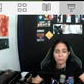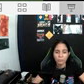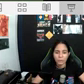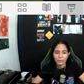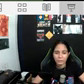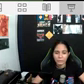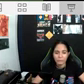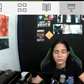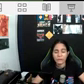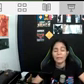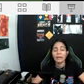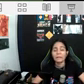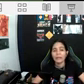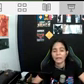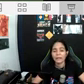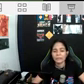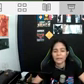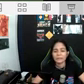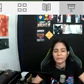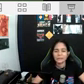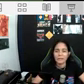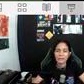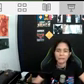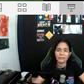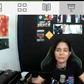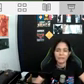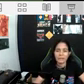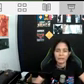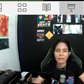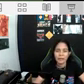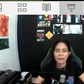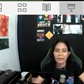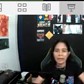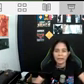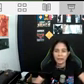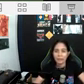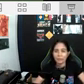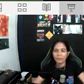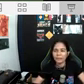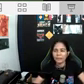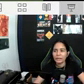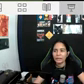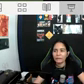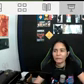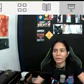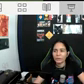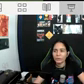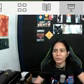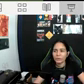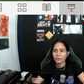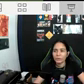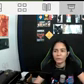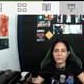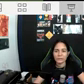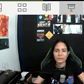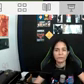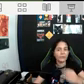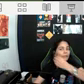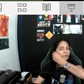experimental, ou seja, uma boa metodologia, vai ajudar nestes casos para a gente não ter fatores